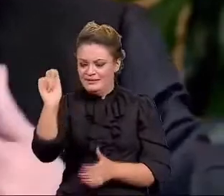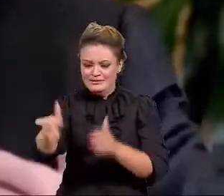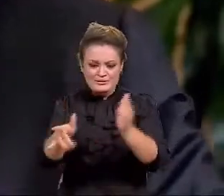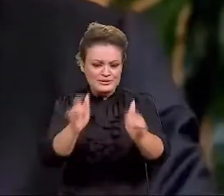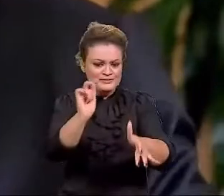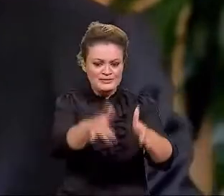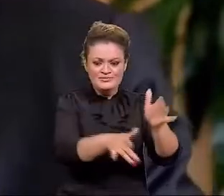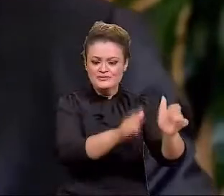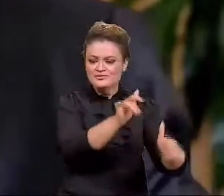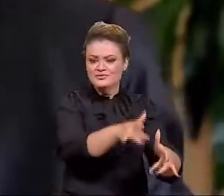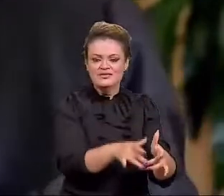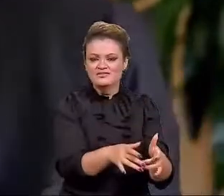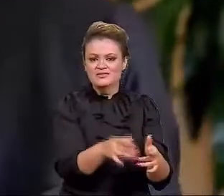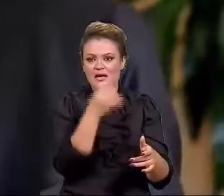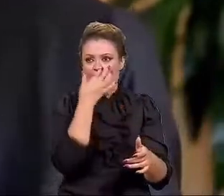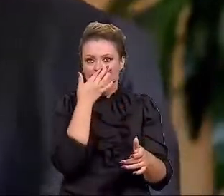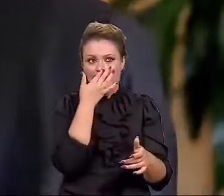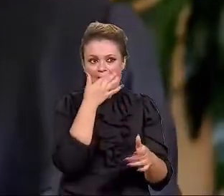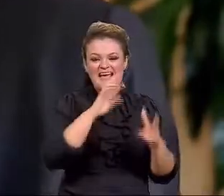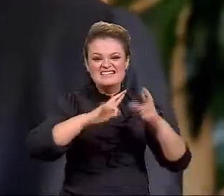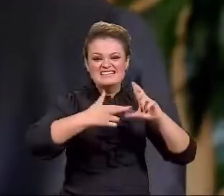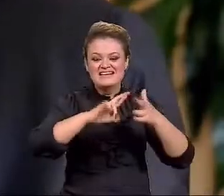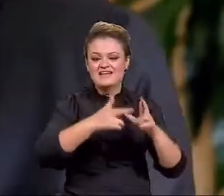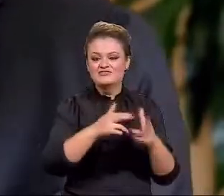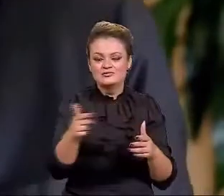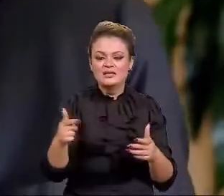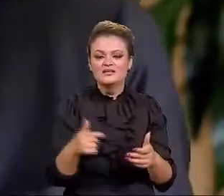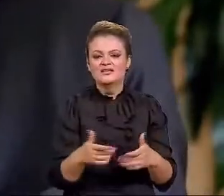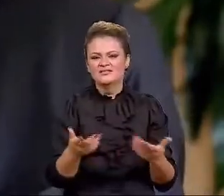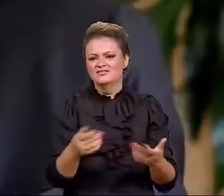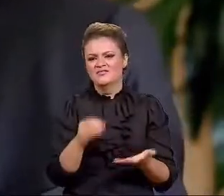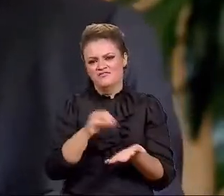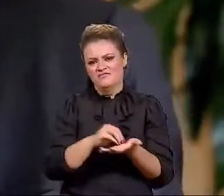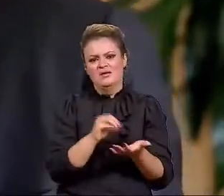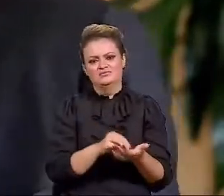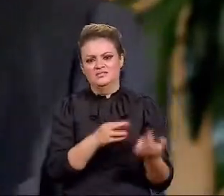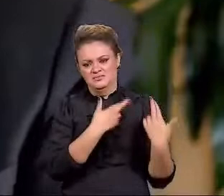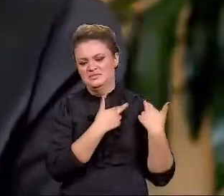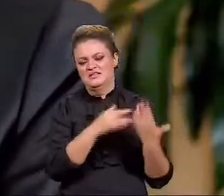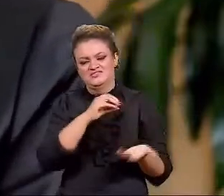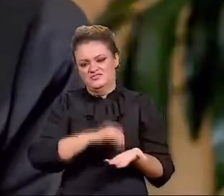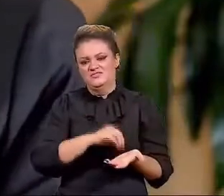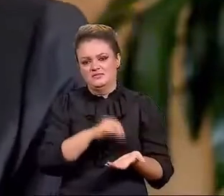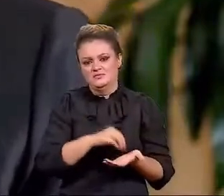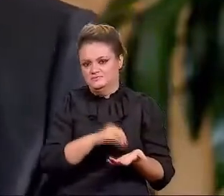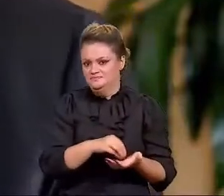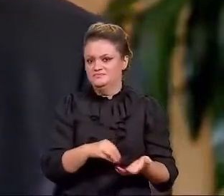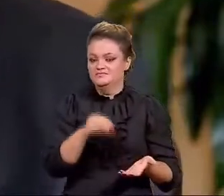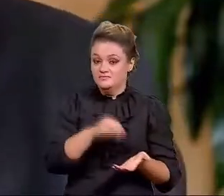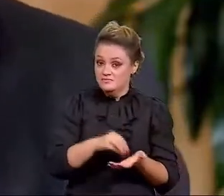a irresponsabilidade nossa é muito grande. Então, nós precisamos ser mais responsáveis.